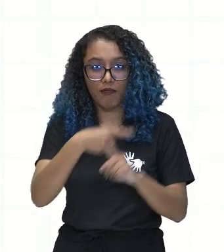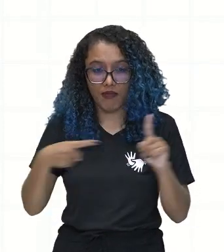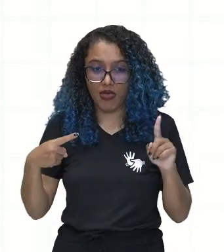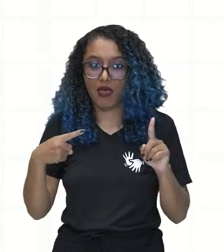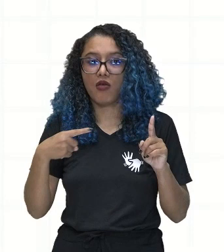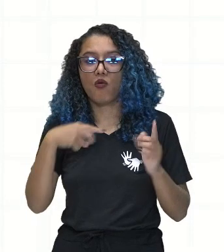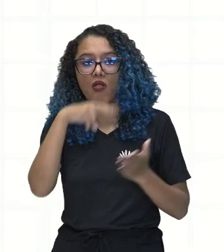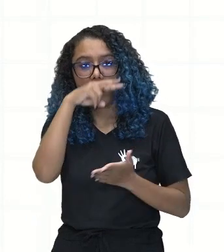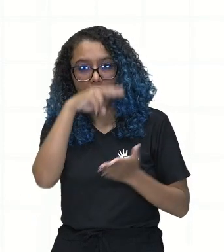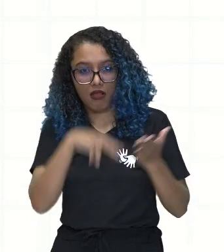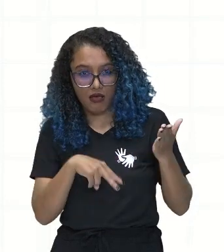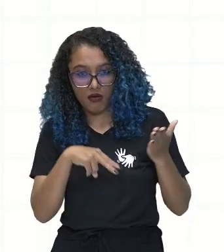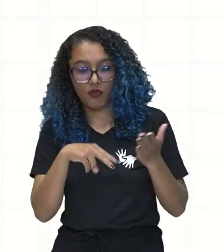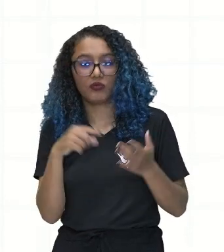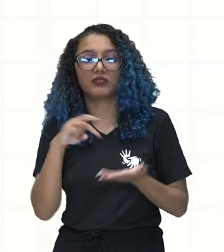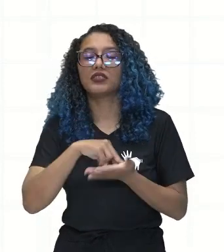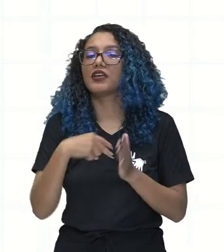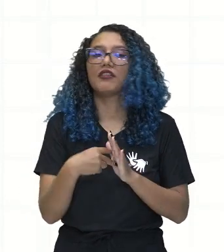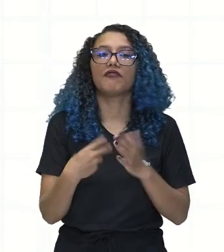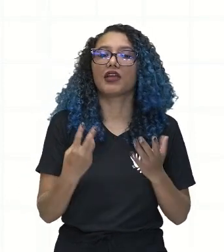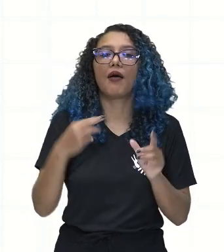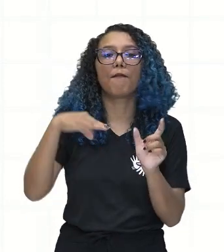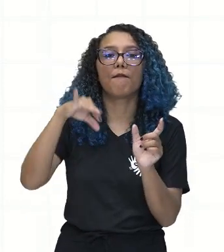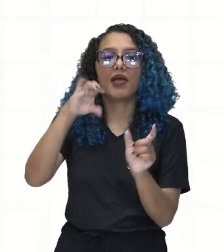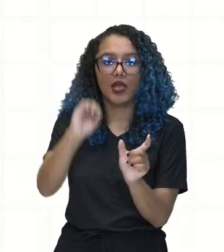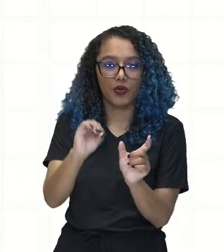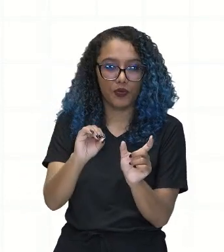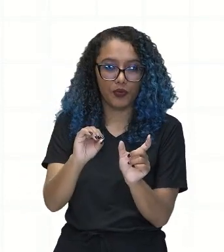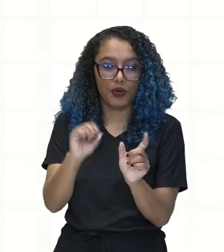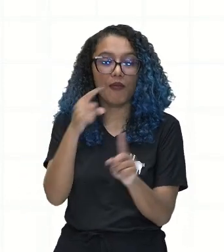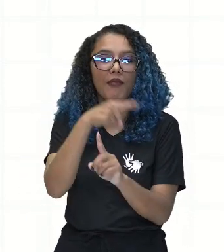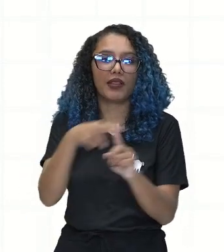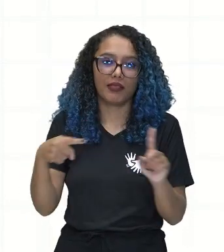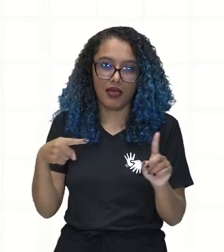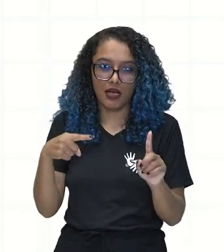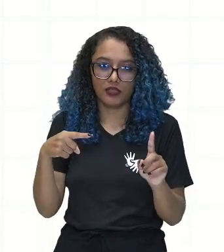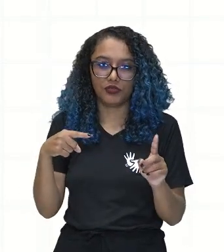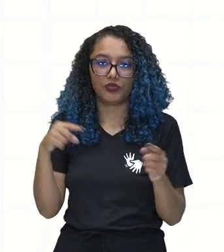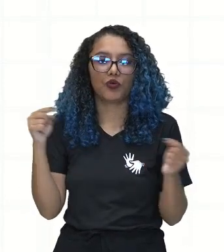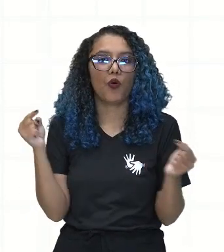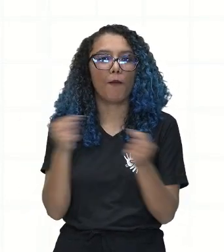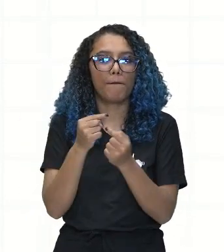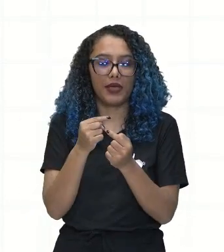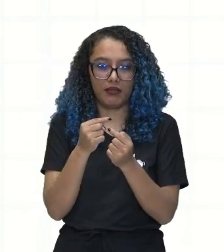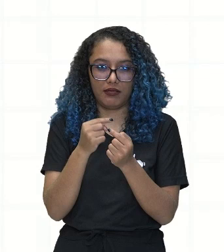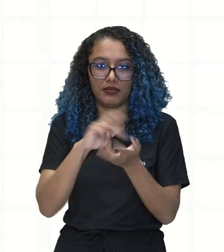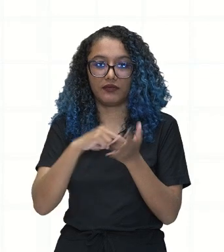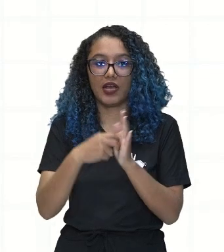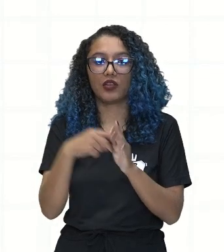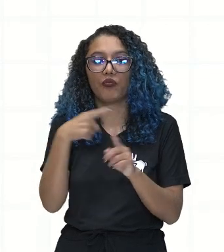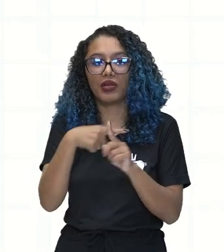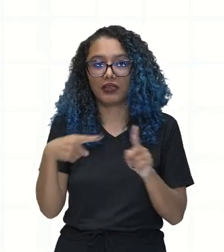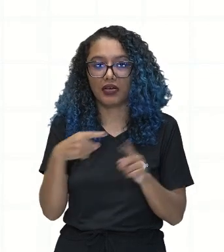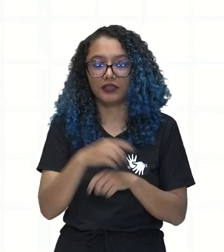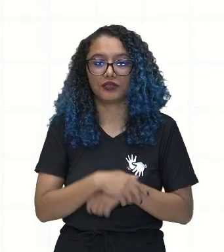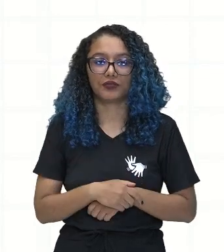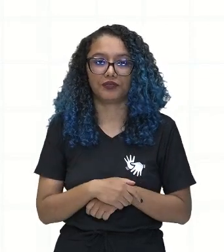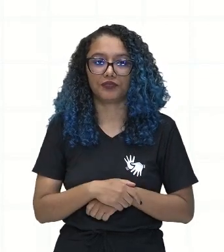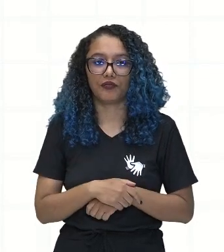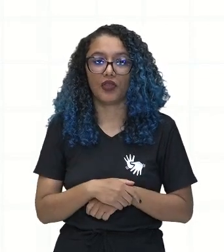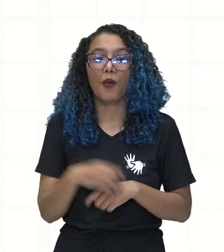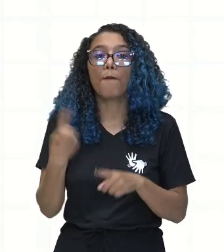capítulo. Metade, não é isso? Metade. Não é o capítulo? Então, se é o capítulo e meio.